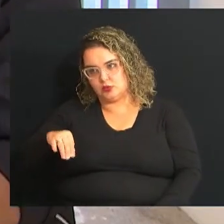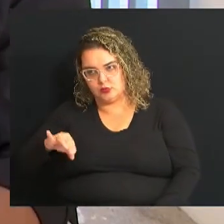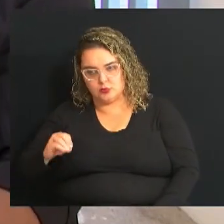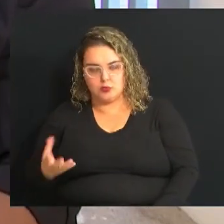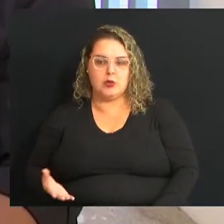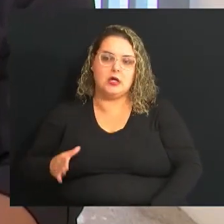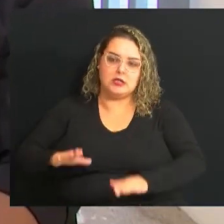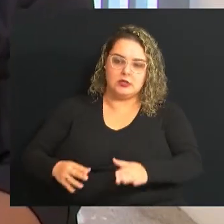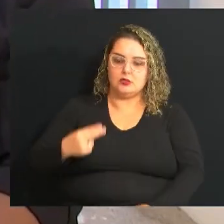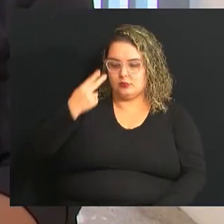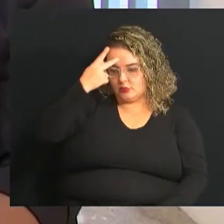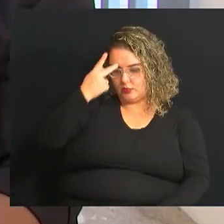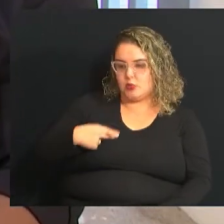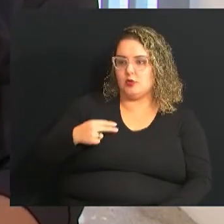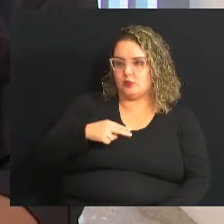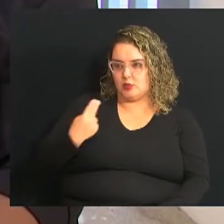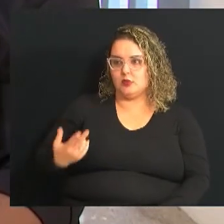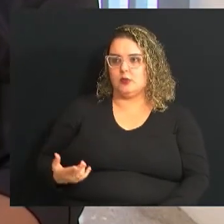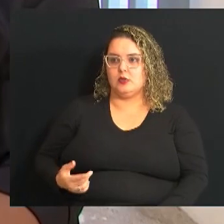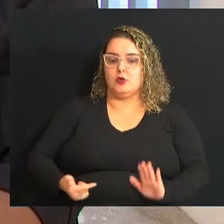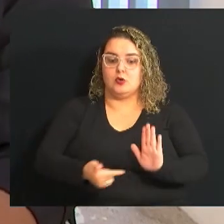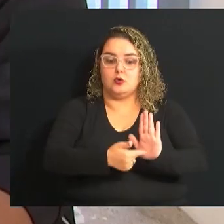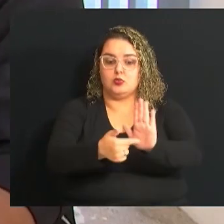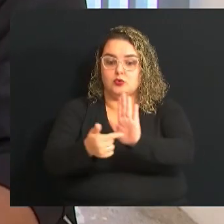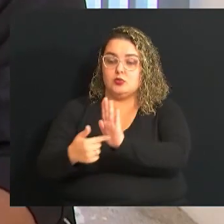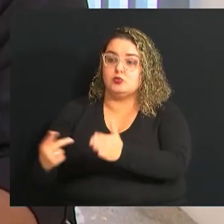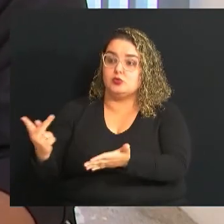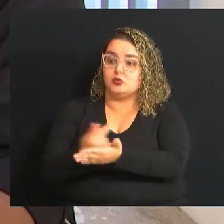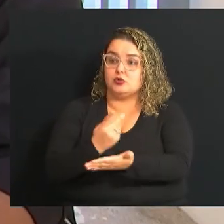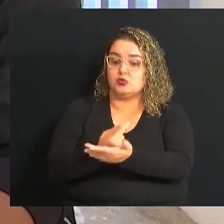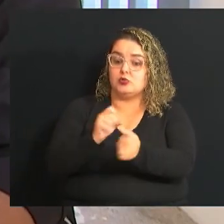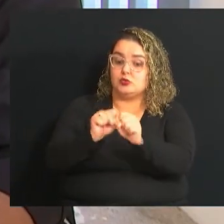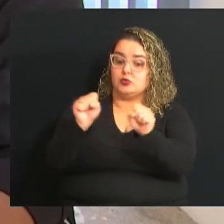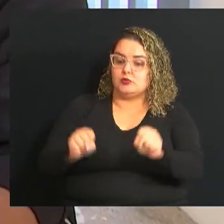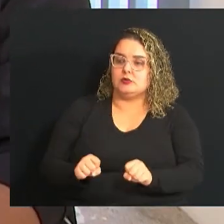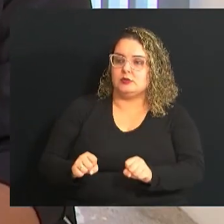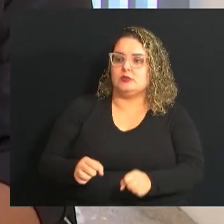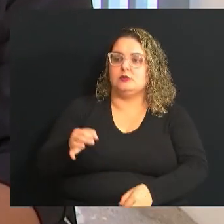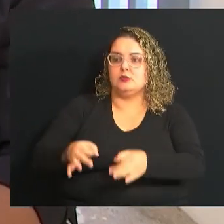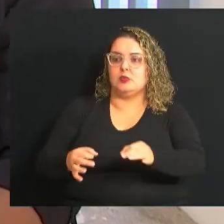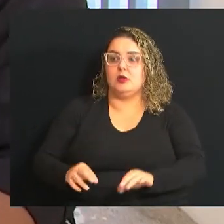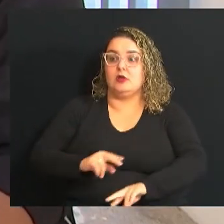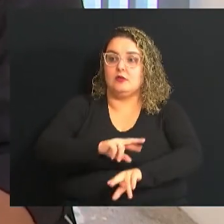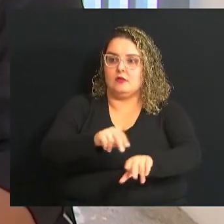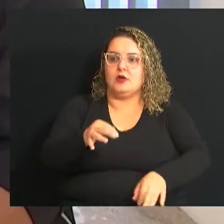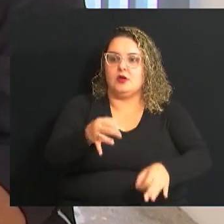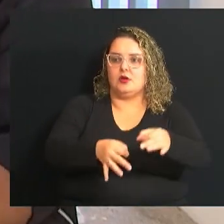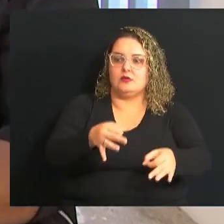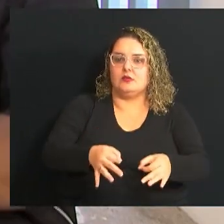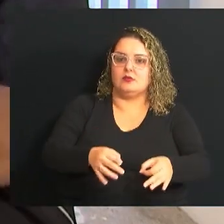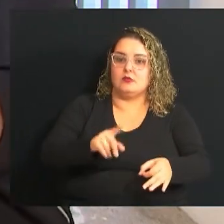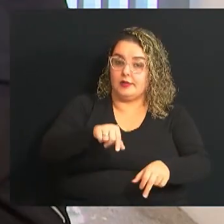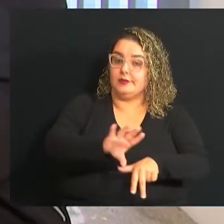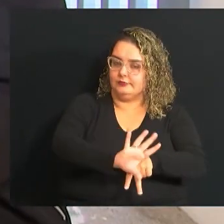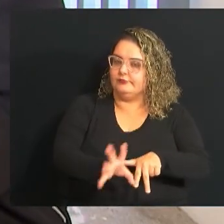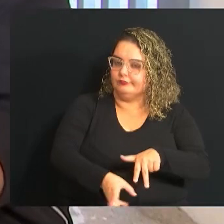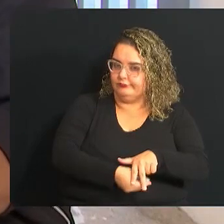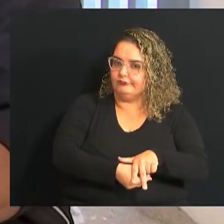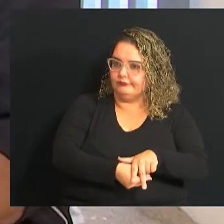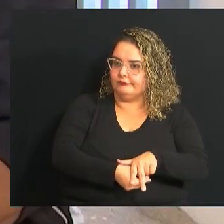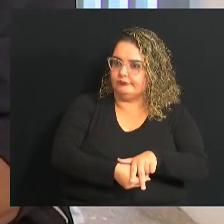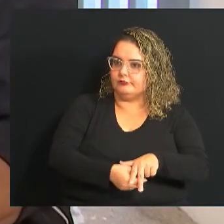graça. Ele conseguiu uma permissão para atuar nos tribunais de primeira